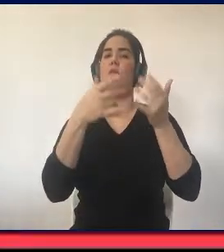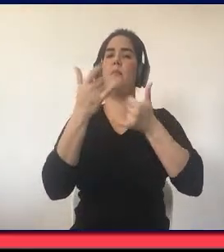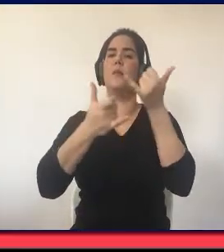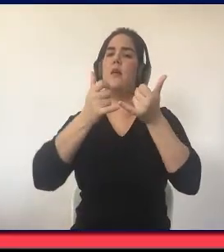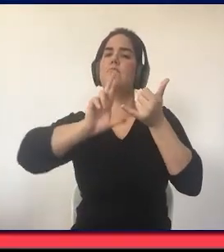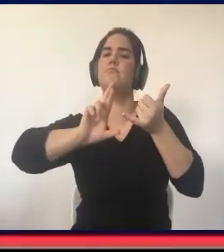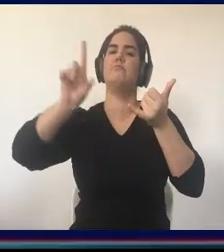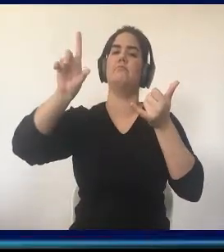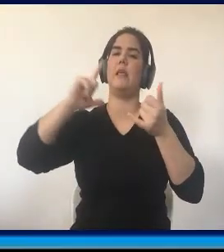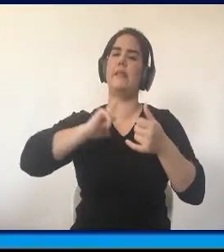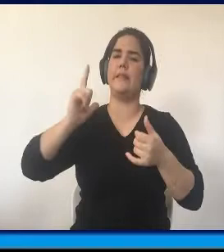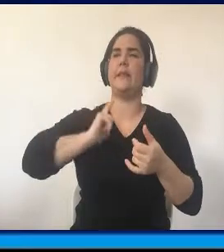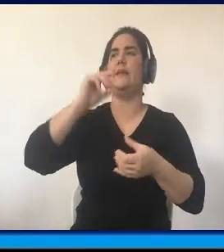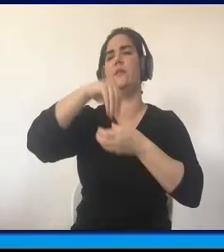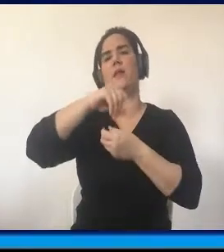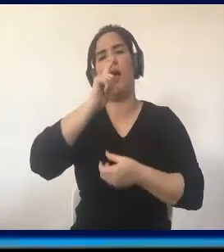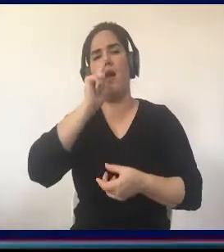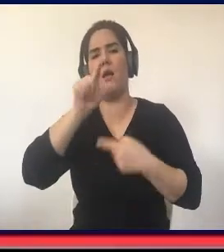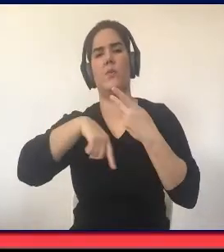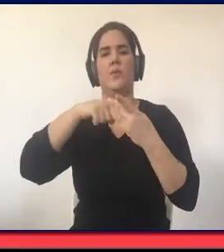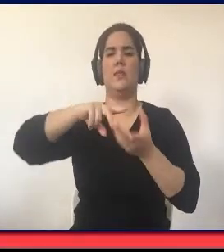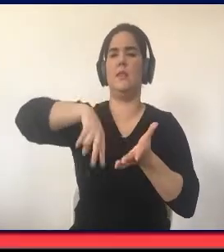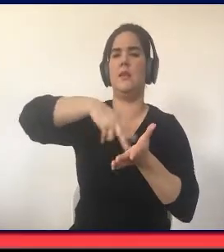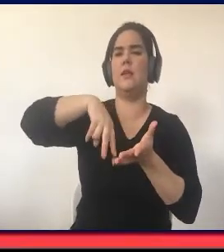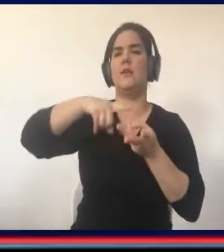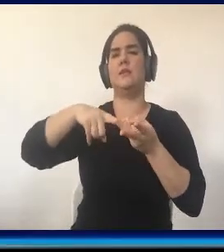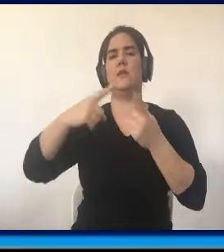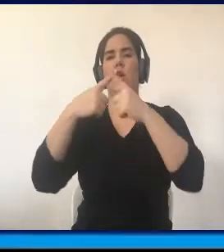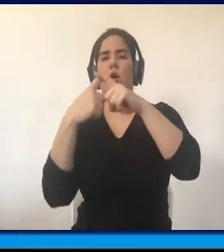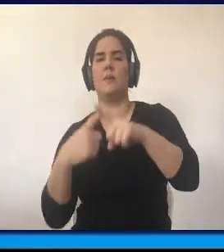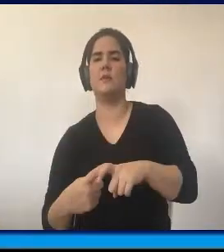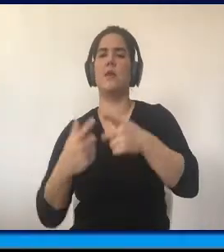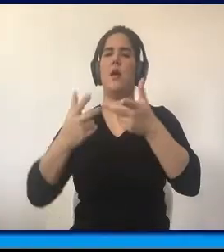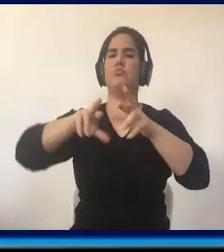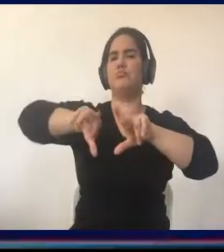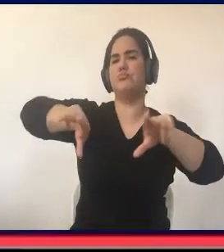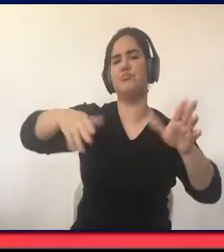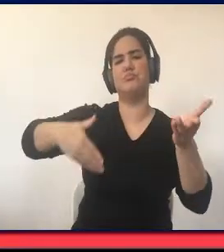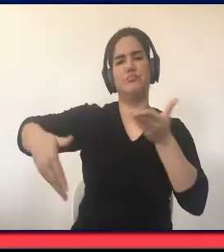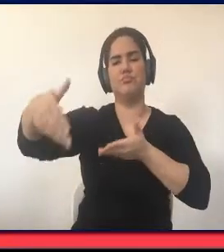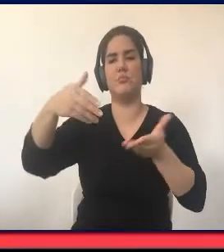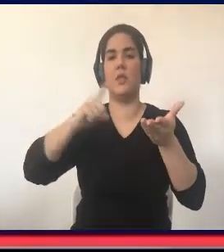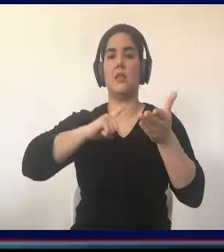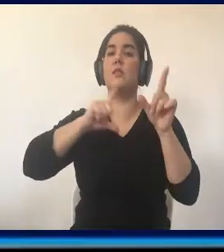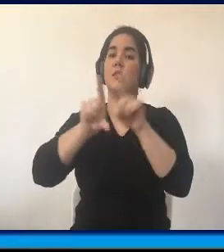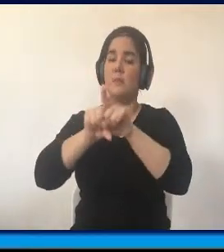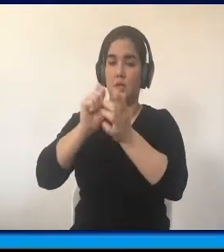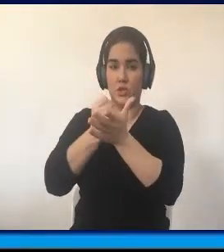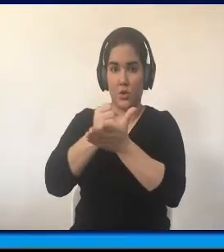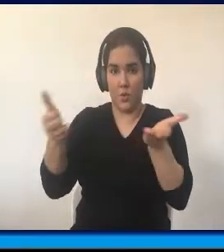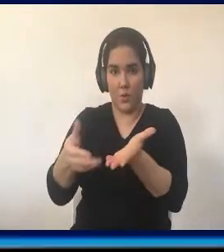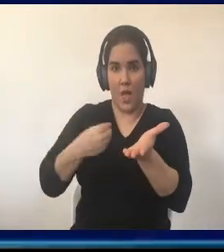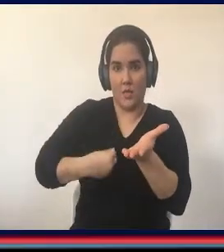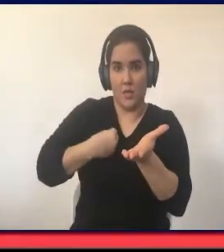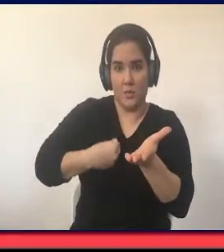água, dança, cooperativo, competitivo, entre outros. E tem os jogos e brincadeiras contemporâneos. E aí, na época,